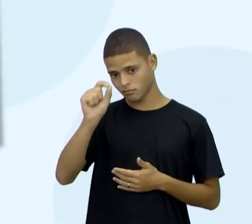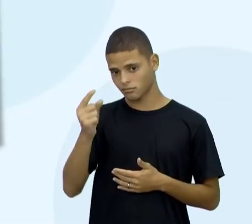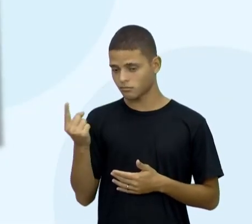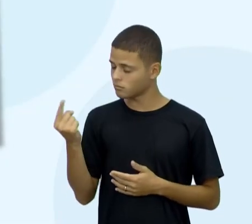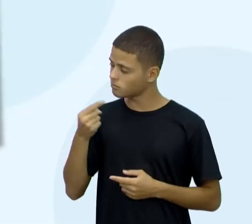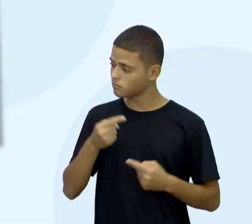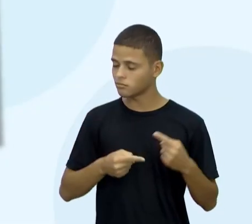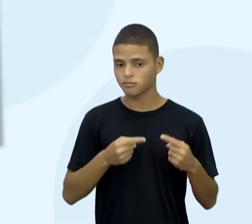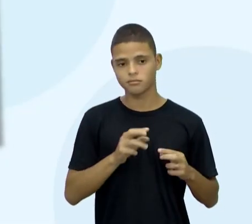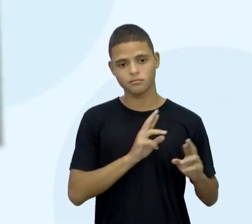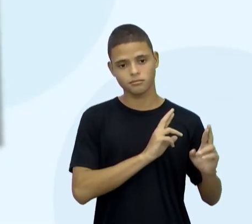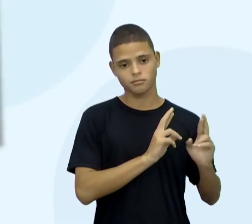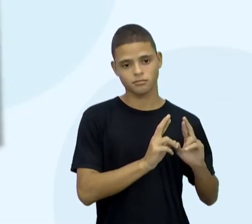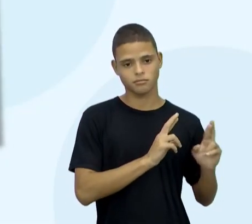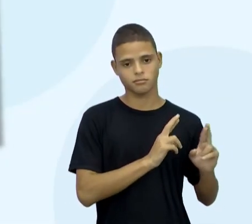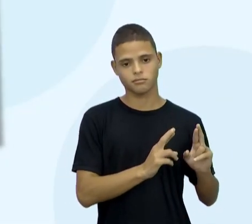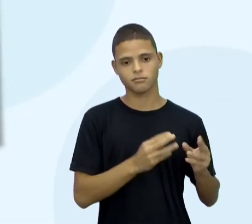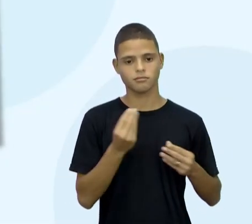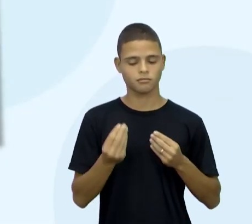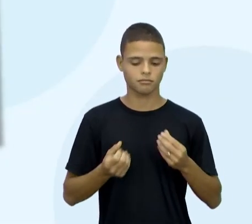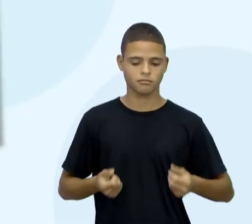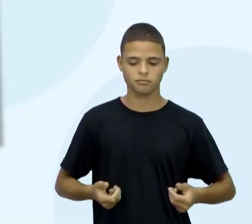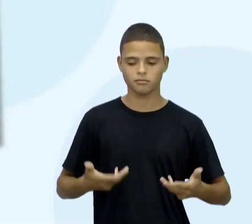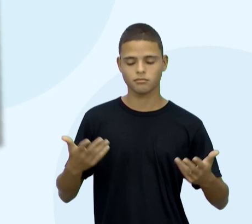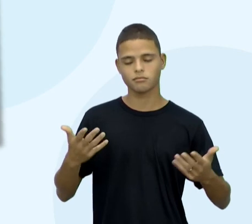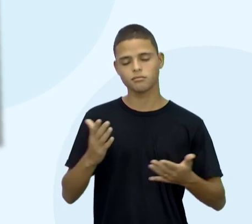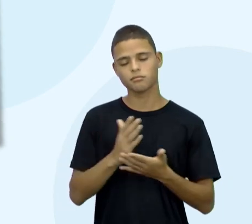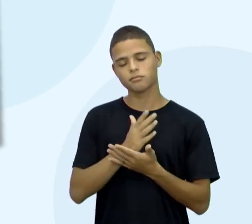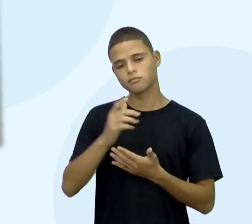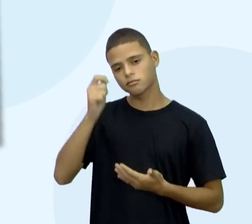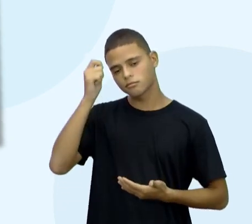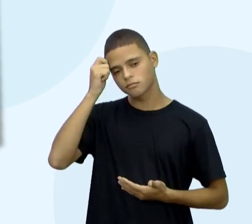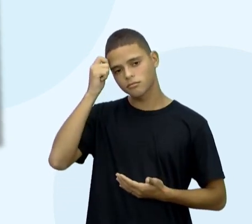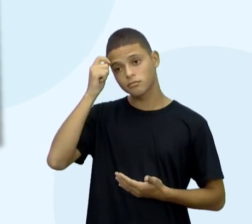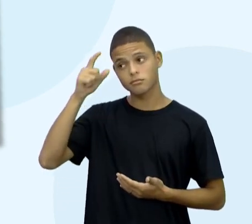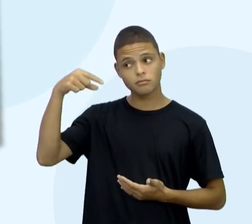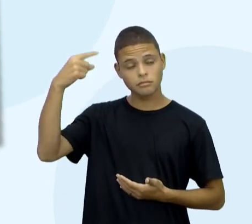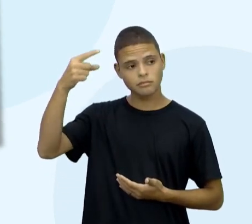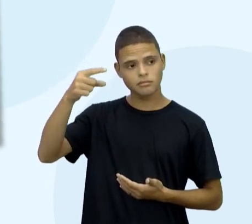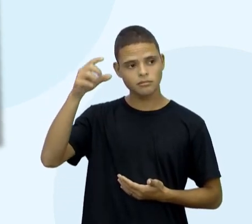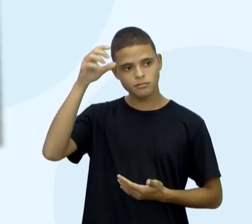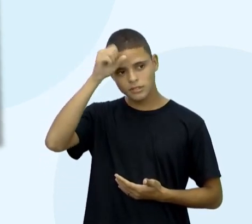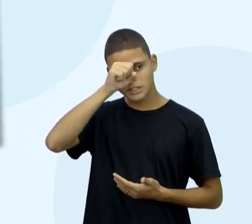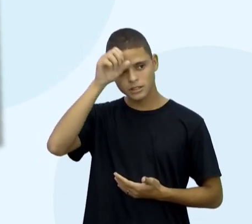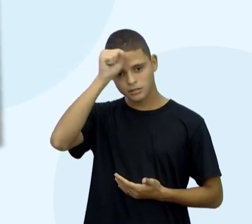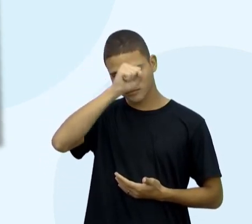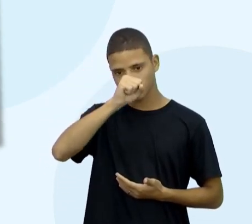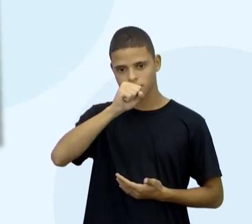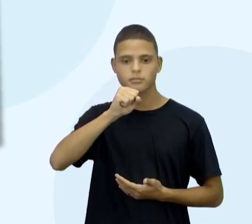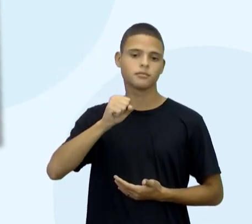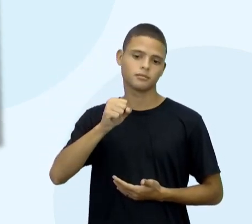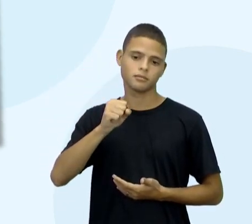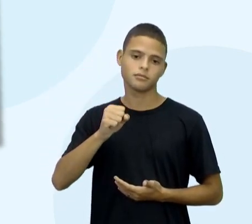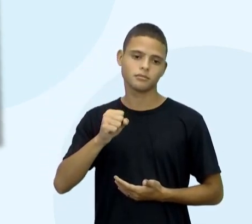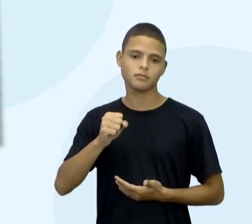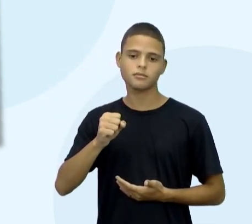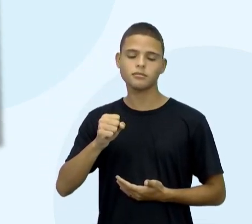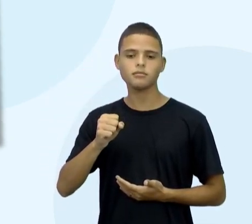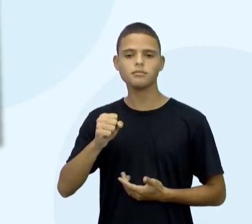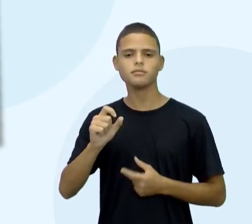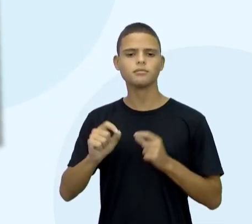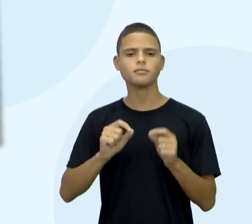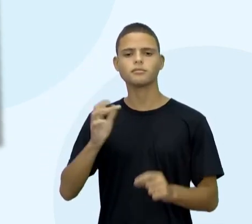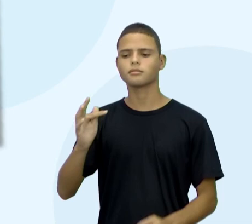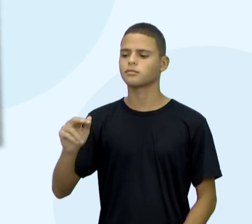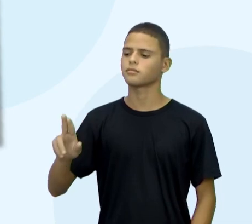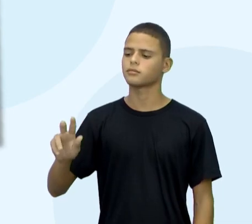questões relacionadas a esse consumo, levantamento de hipóteses. E na próxima a gente vai falar sobre fuga de corrente elétrica. O que é